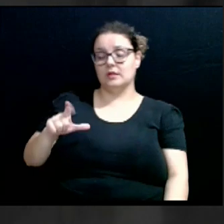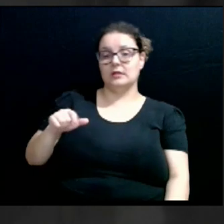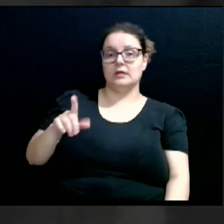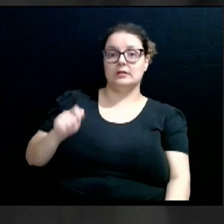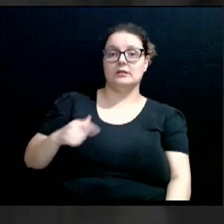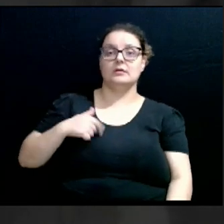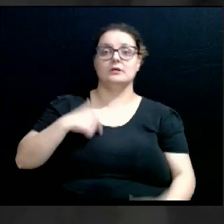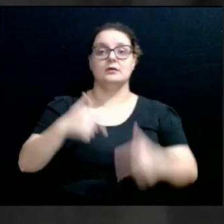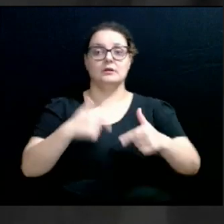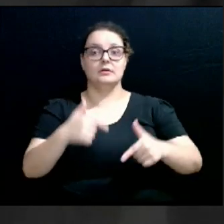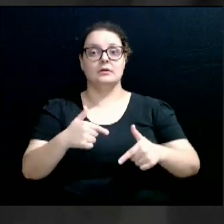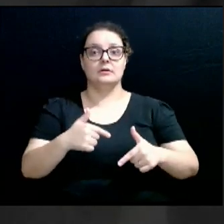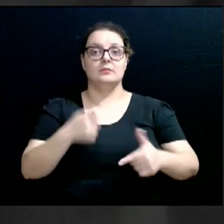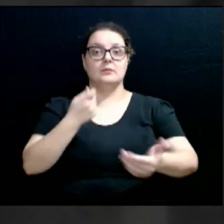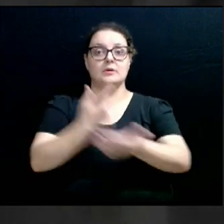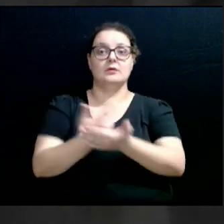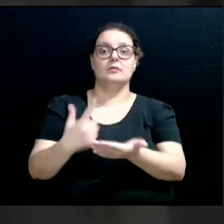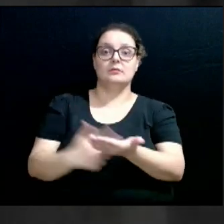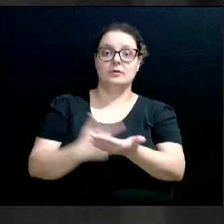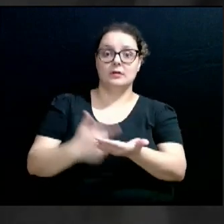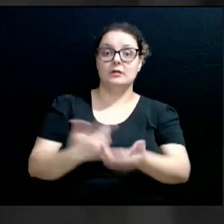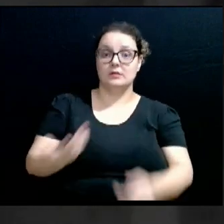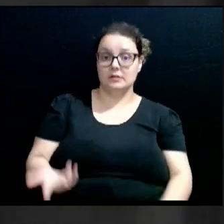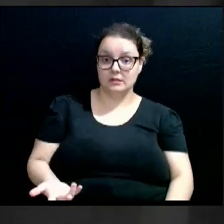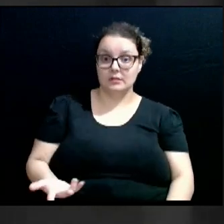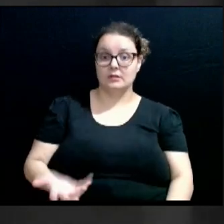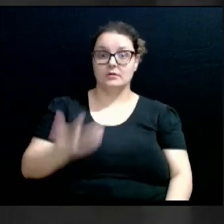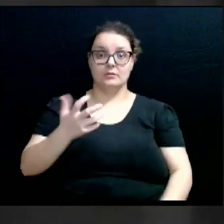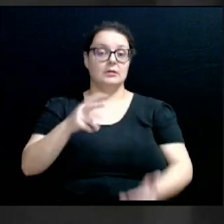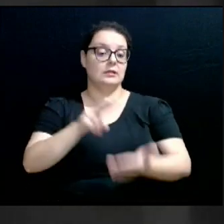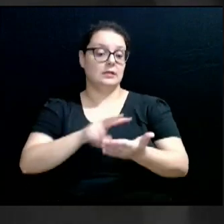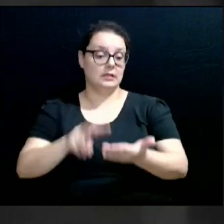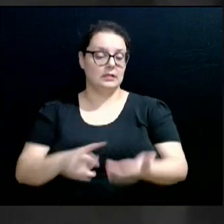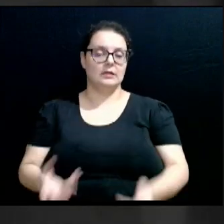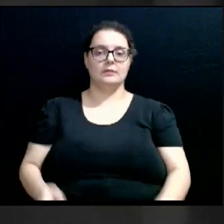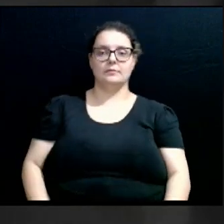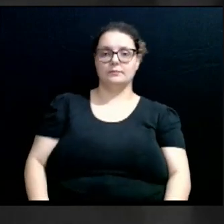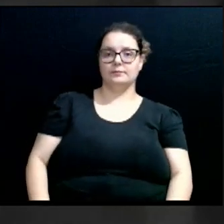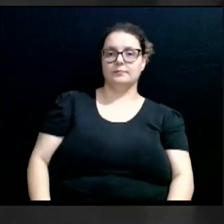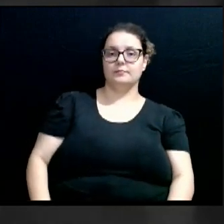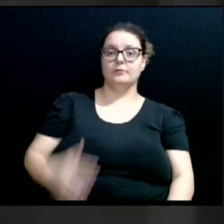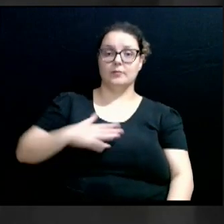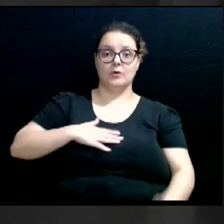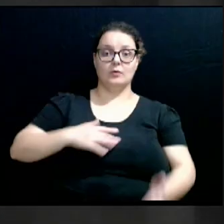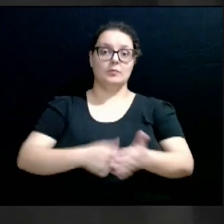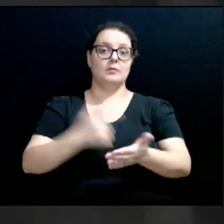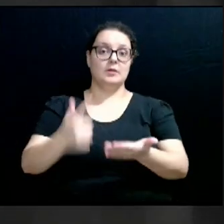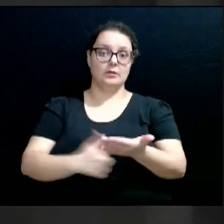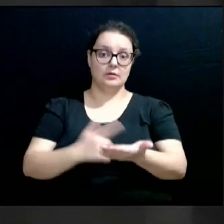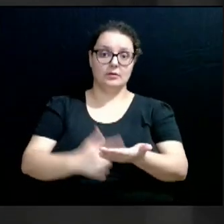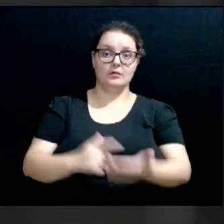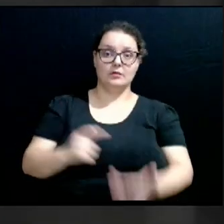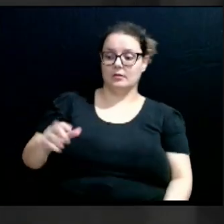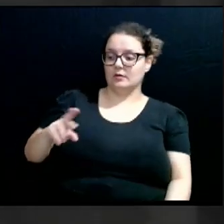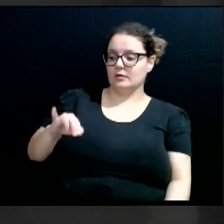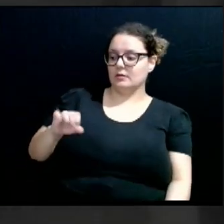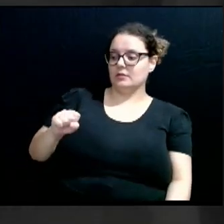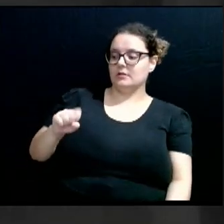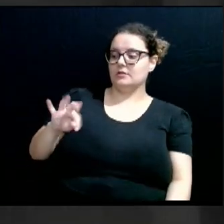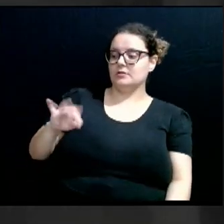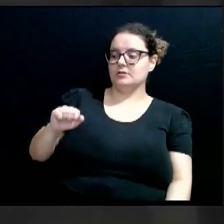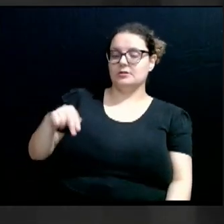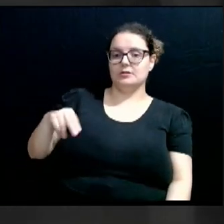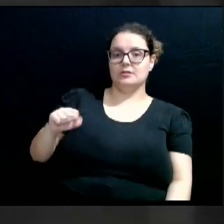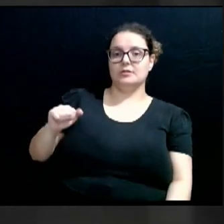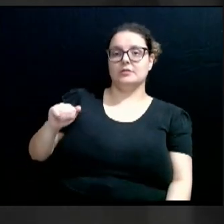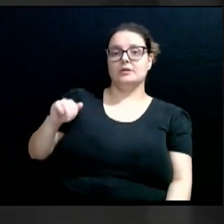livro. Eu queria ler. Tanto que do primeiro livro que eu comprei foi Cristiane F. Drogado e Prostituído,